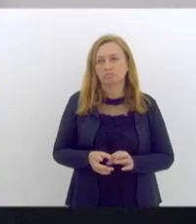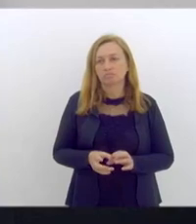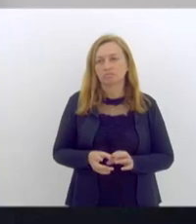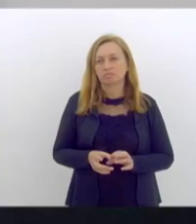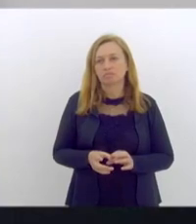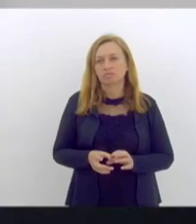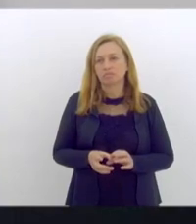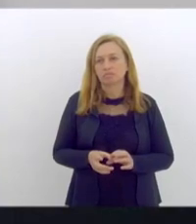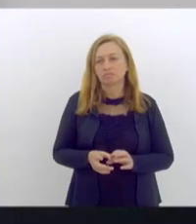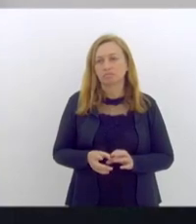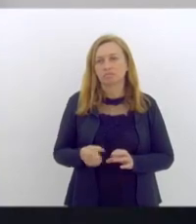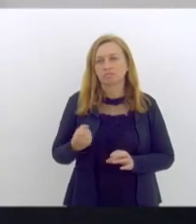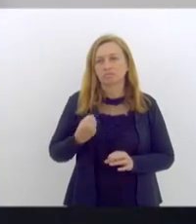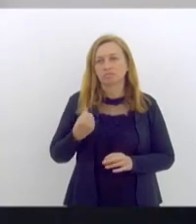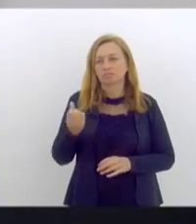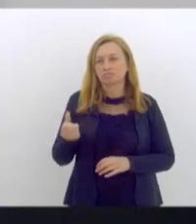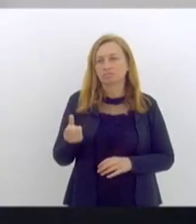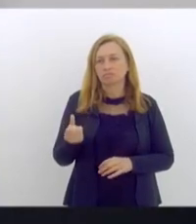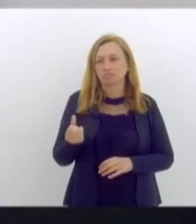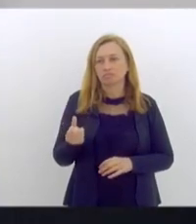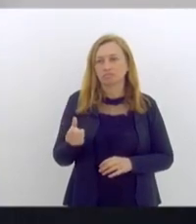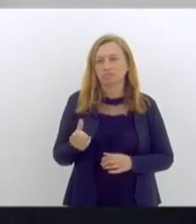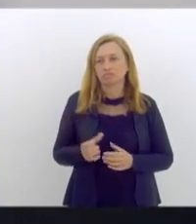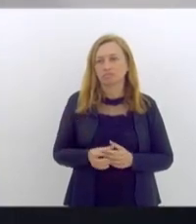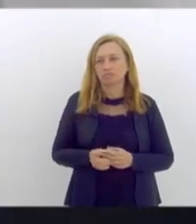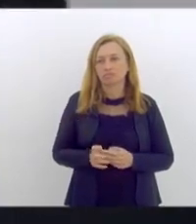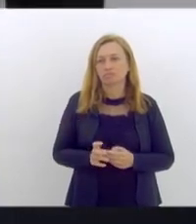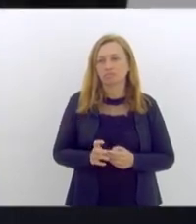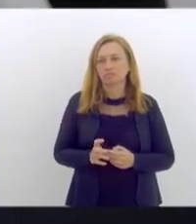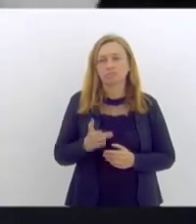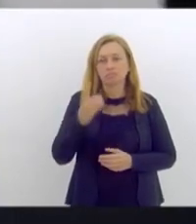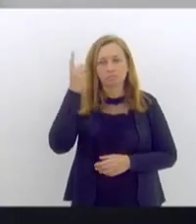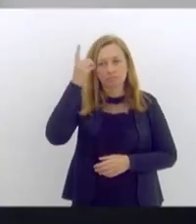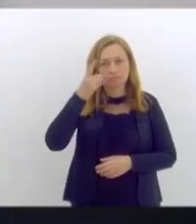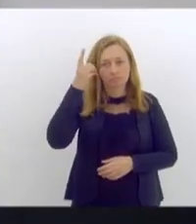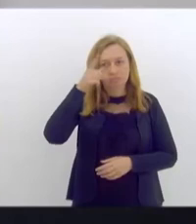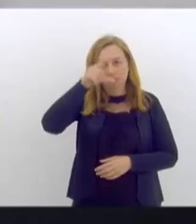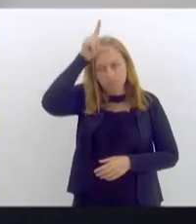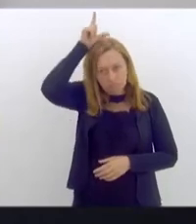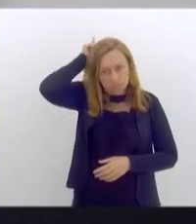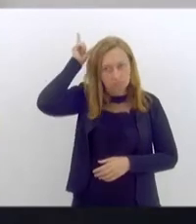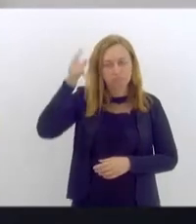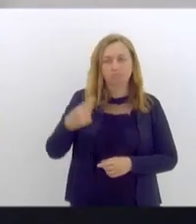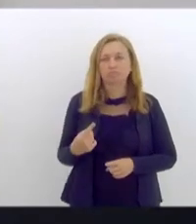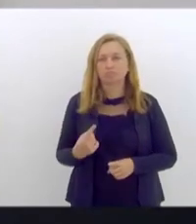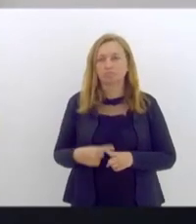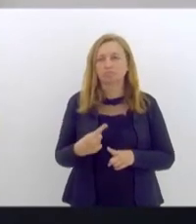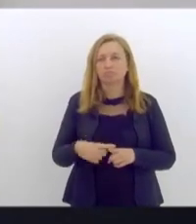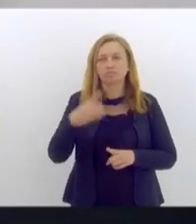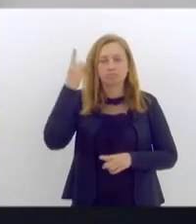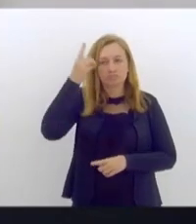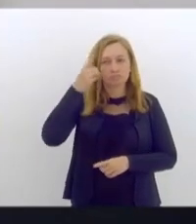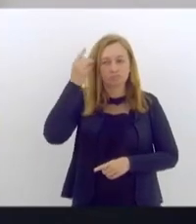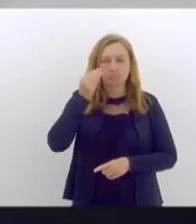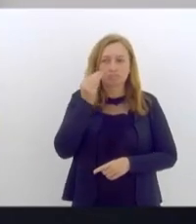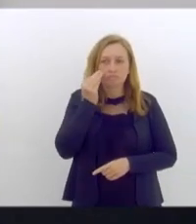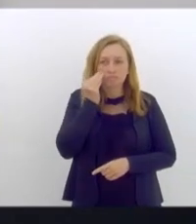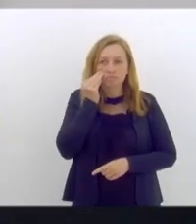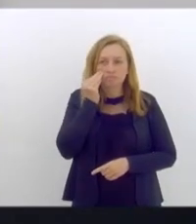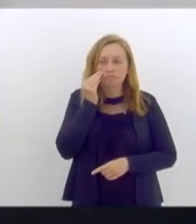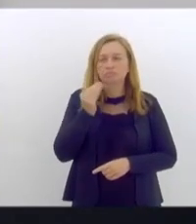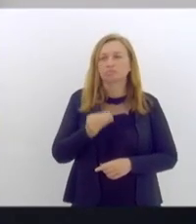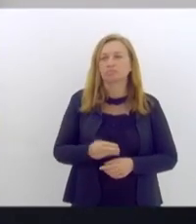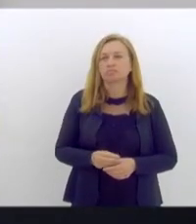para número 6 de autoria do deputado Luis Paulo porque a deputada Mônica Francisco